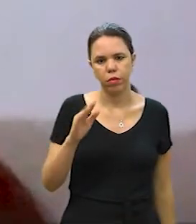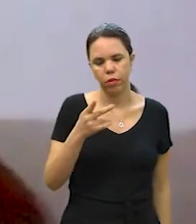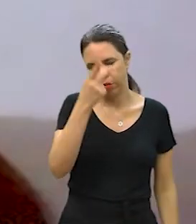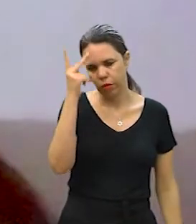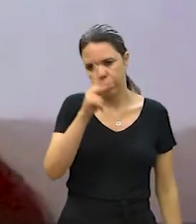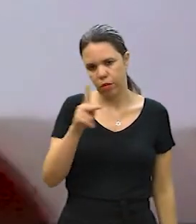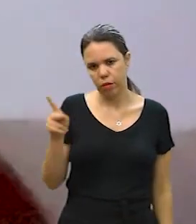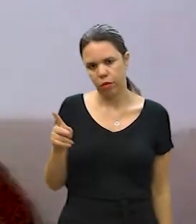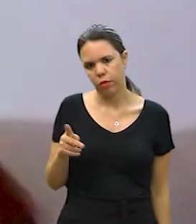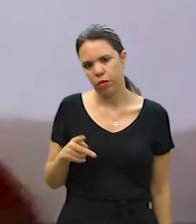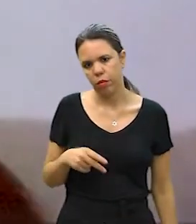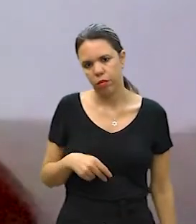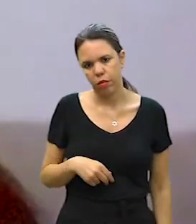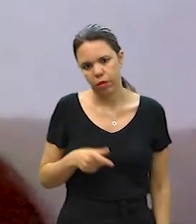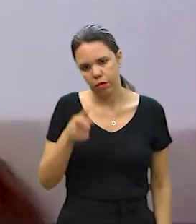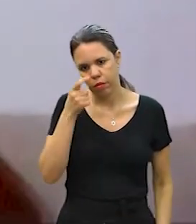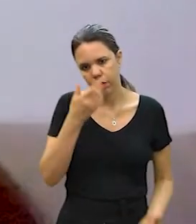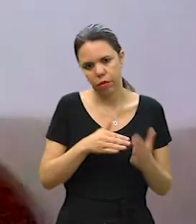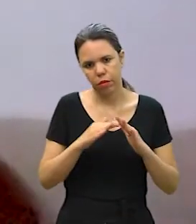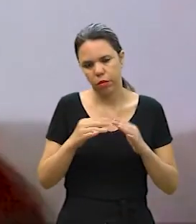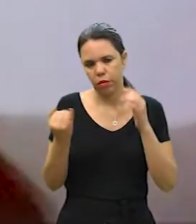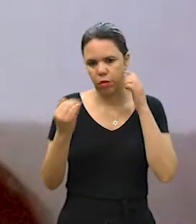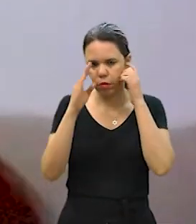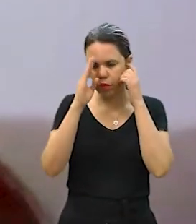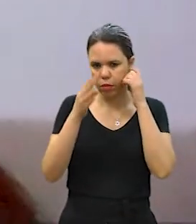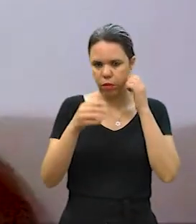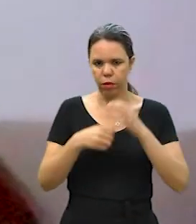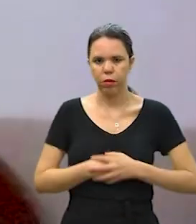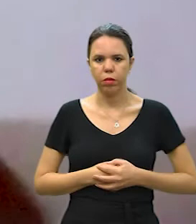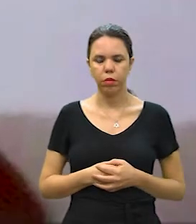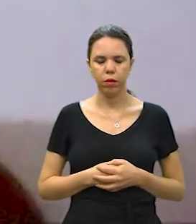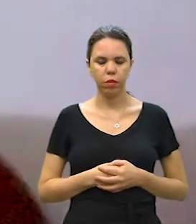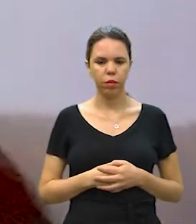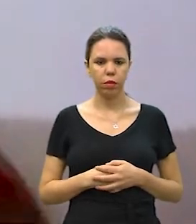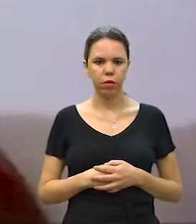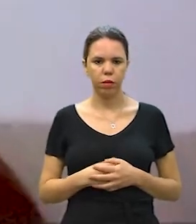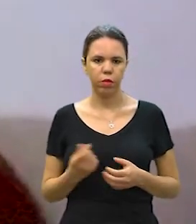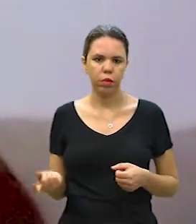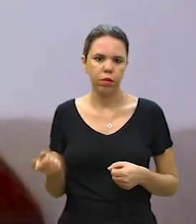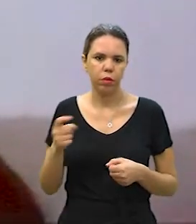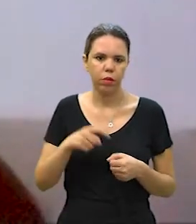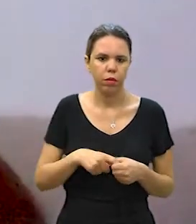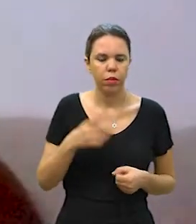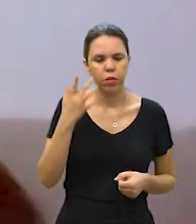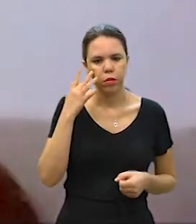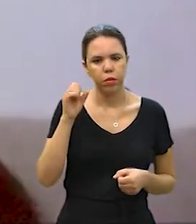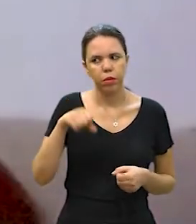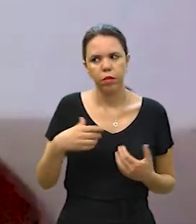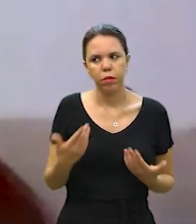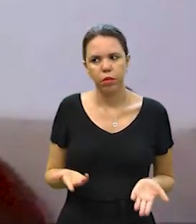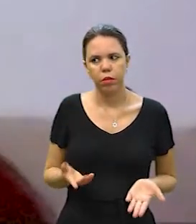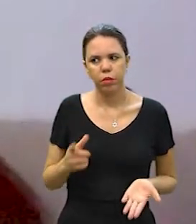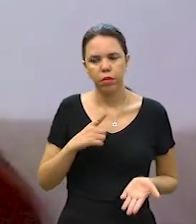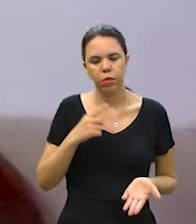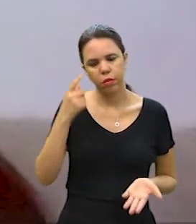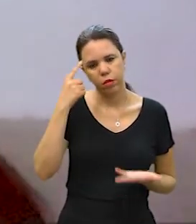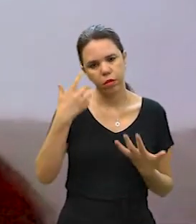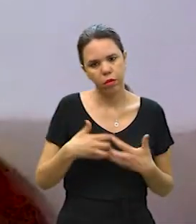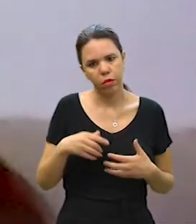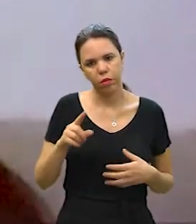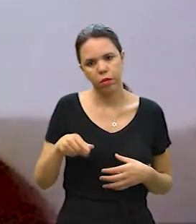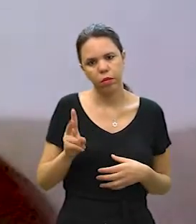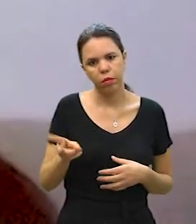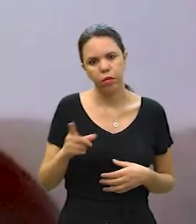a professora, vê que a escola é essencial, né, e voltar, eu acho que sim, né, a gente tem que repensar isso, sempre